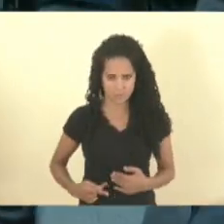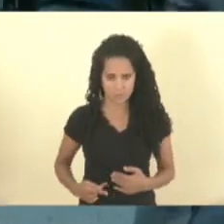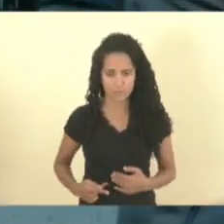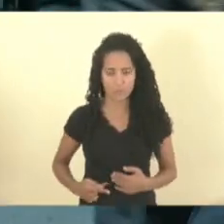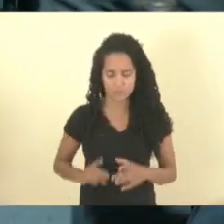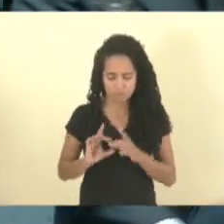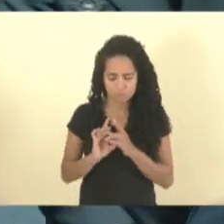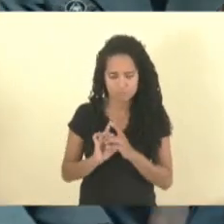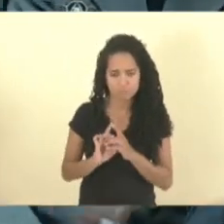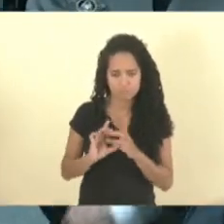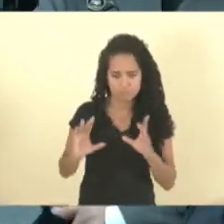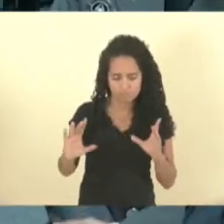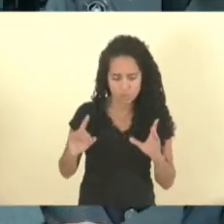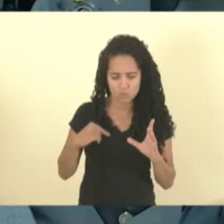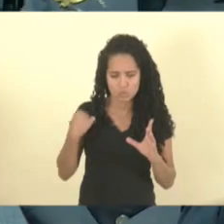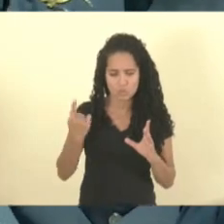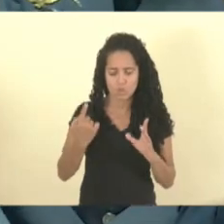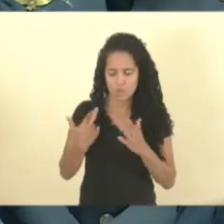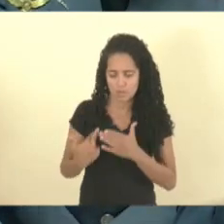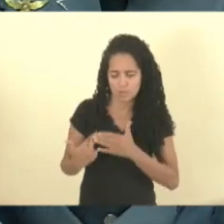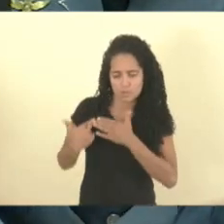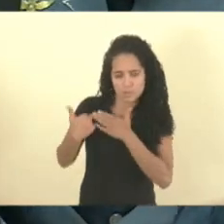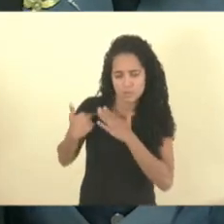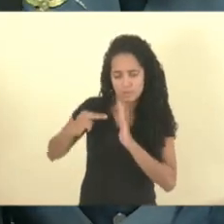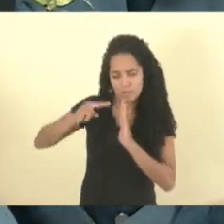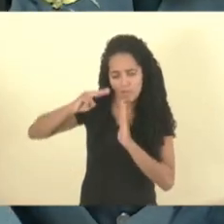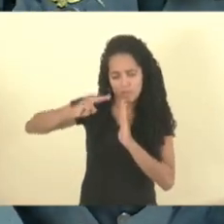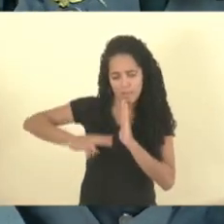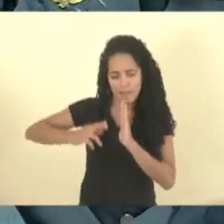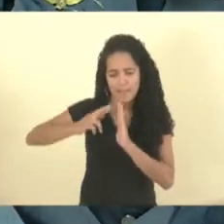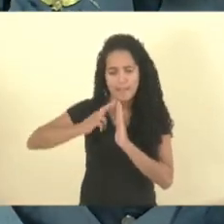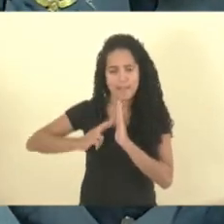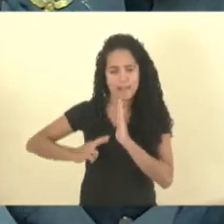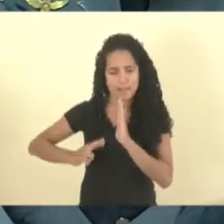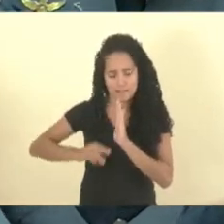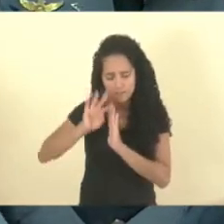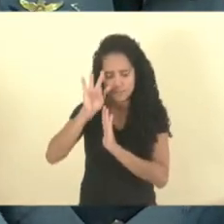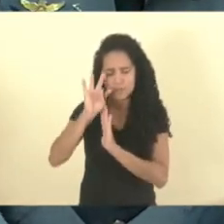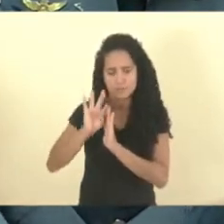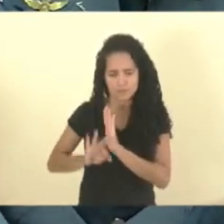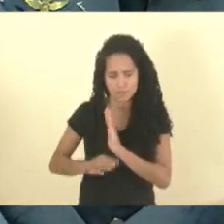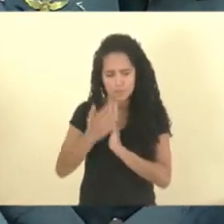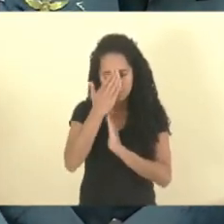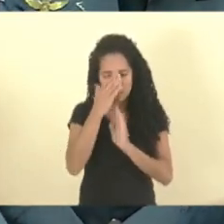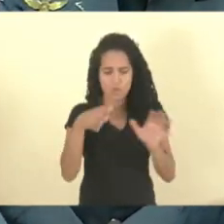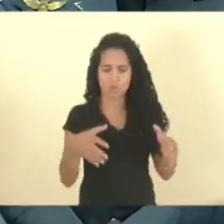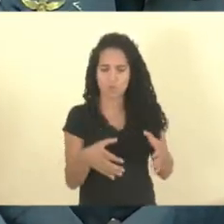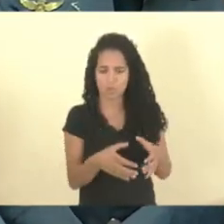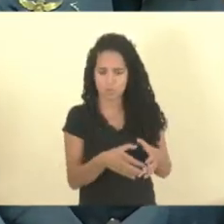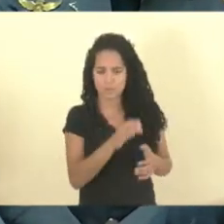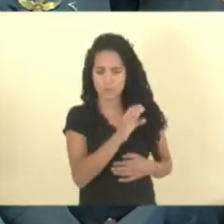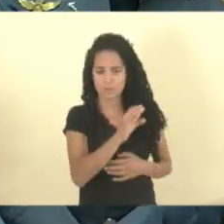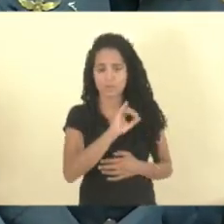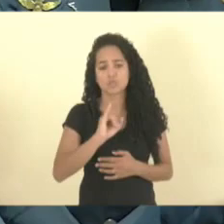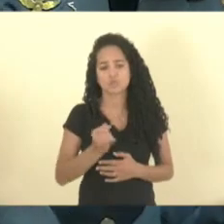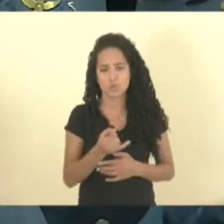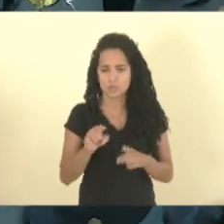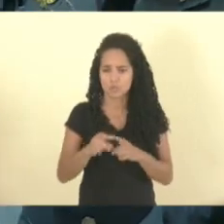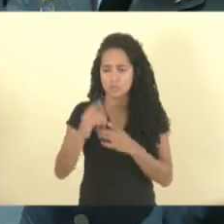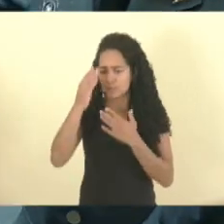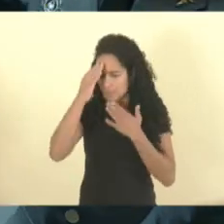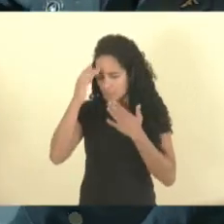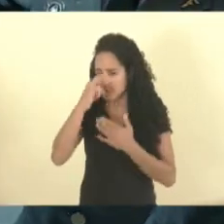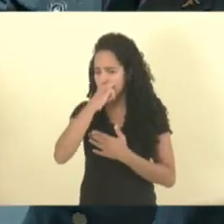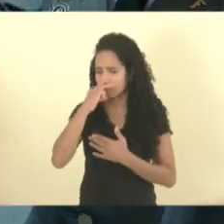deixar conosco a responsabilidade de relatar. Obrigado, presidente da Comissão de Constituição e Justiça também. Obrigado, capitão Assunção,